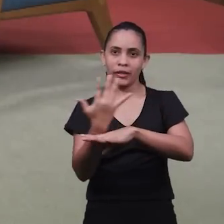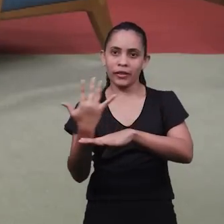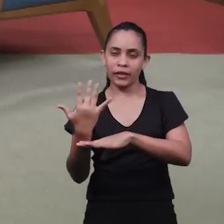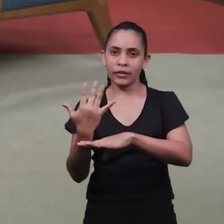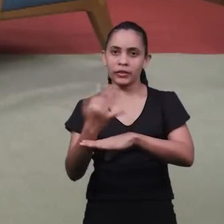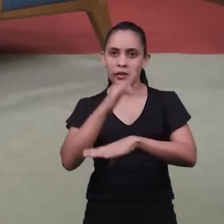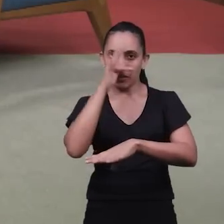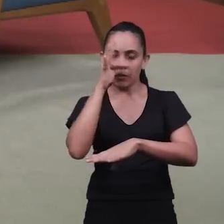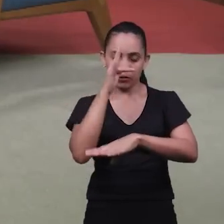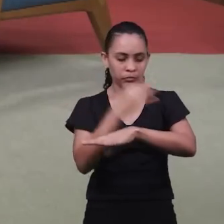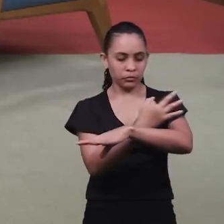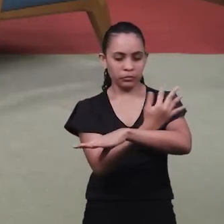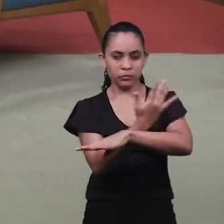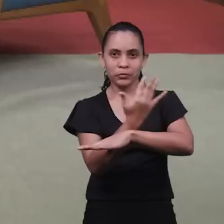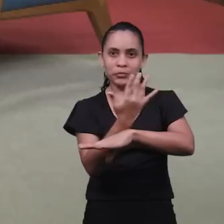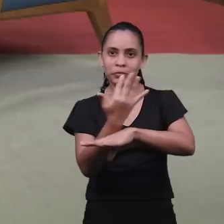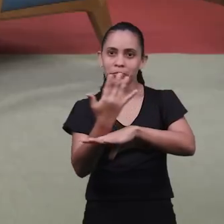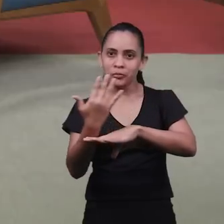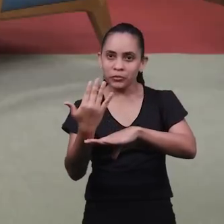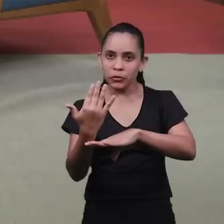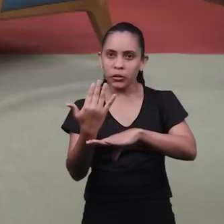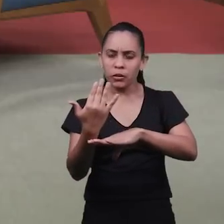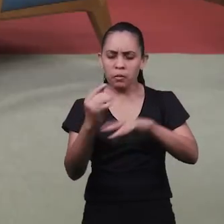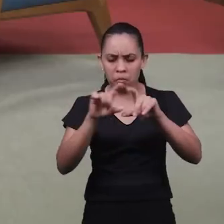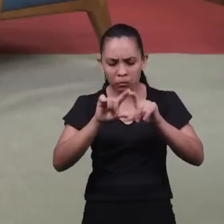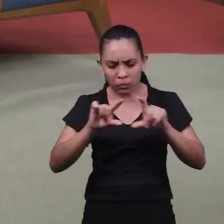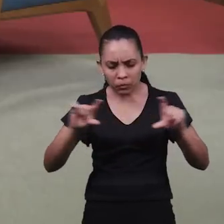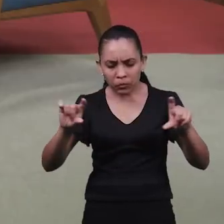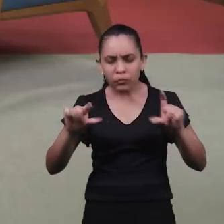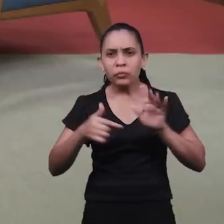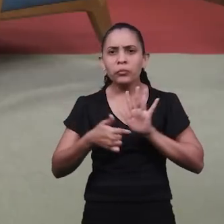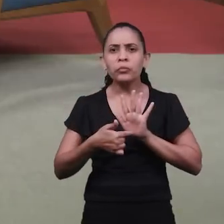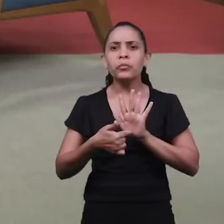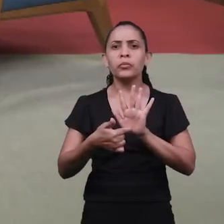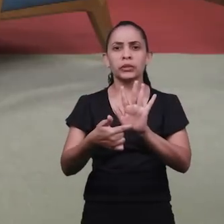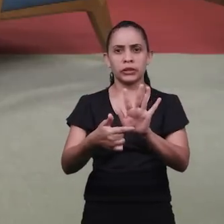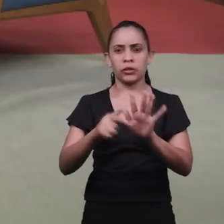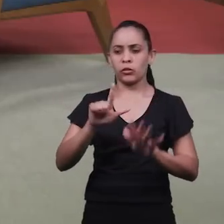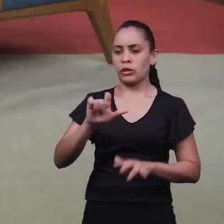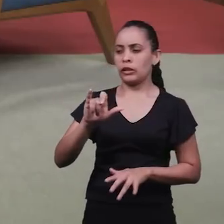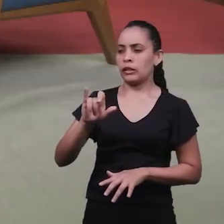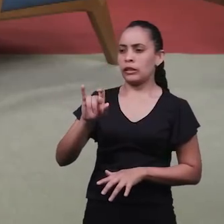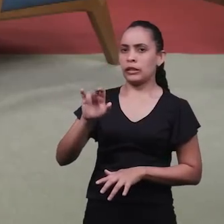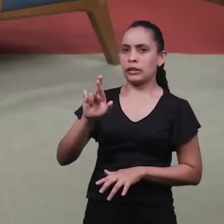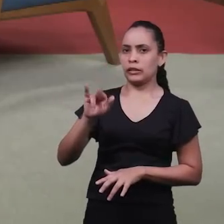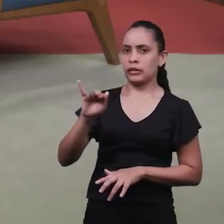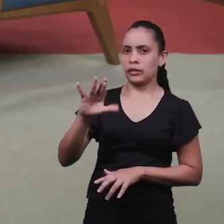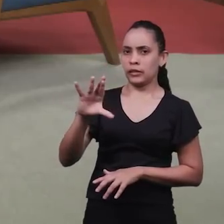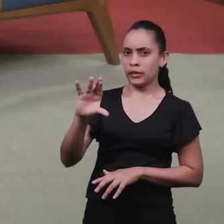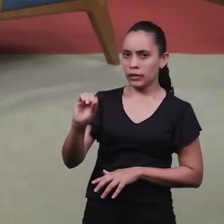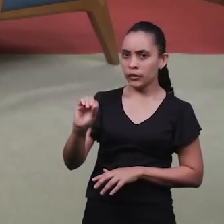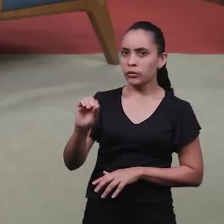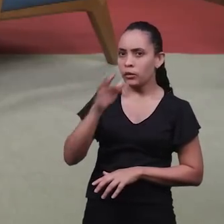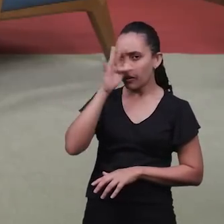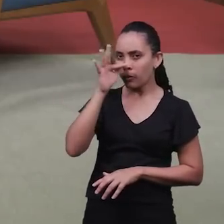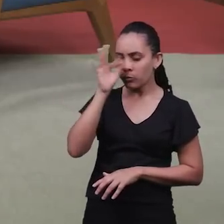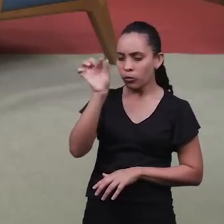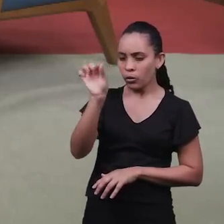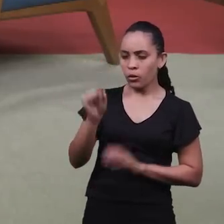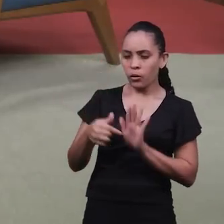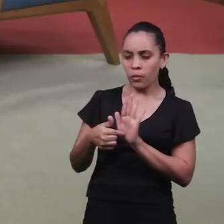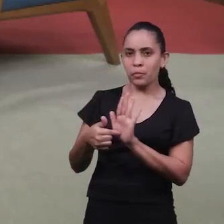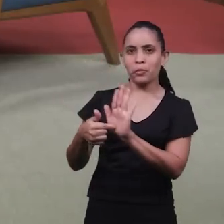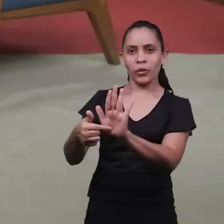que expressão belíssima, né? Porque o lírio fala da santidade, da pureza. Então é